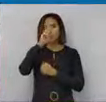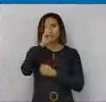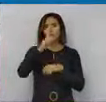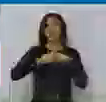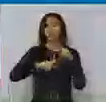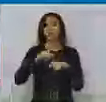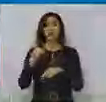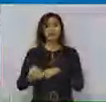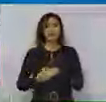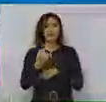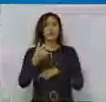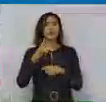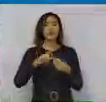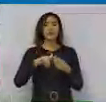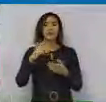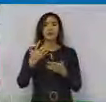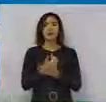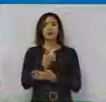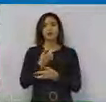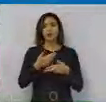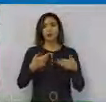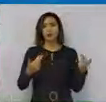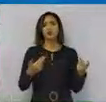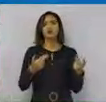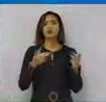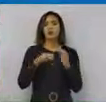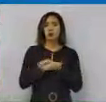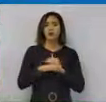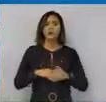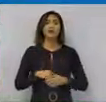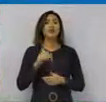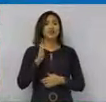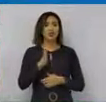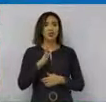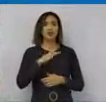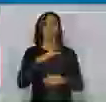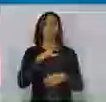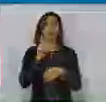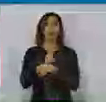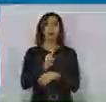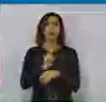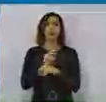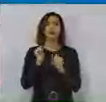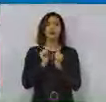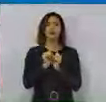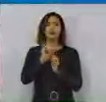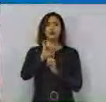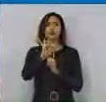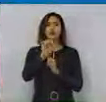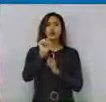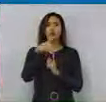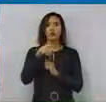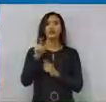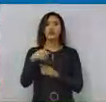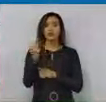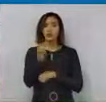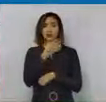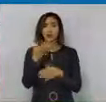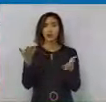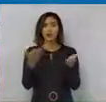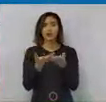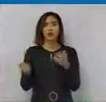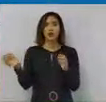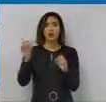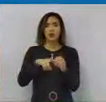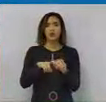de algum achado fortuito. Já existe uma consulta também com o IPHAN, que vai ser atualizada agora com a